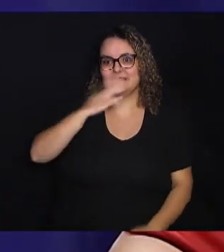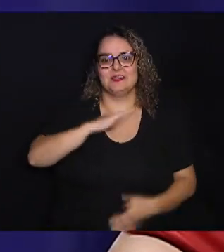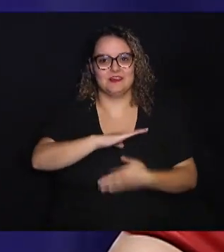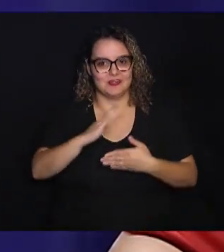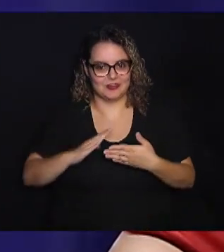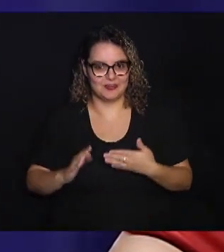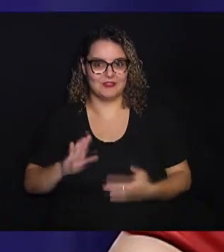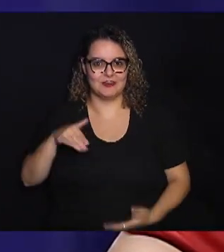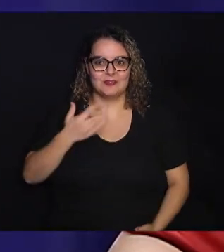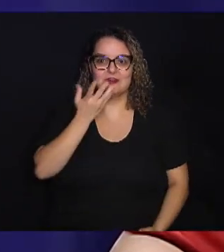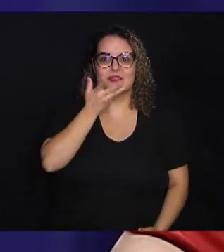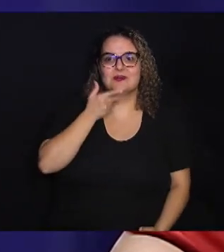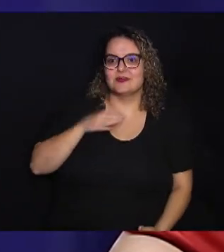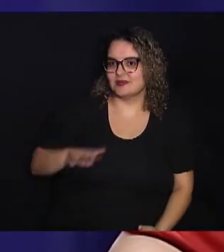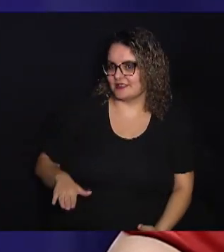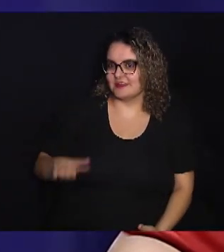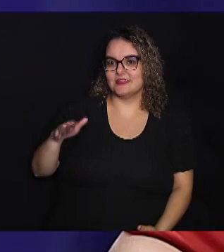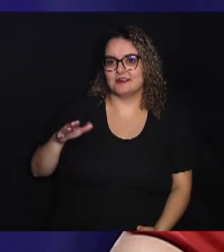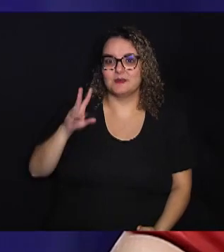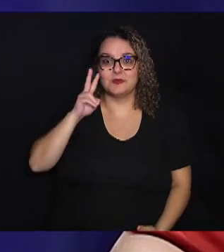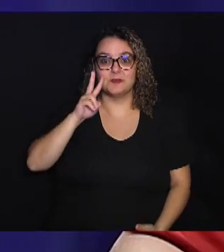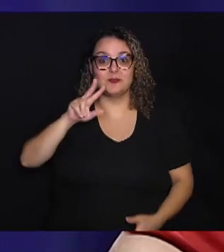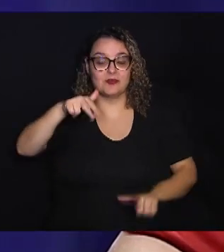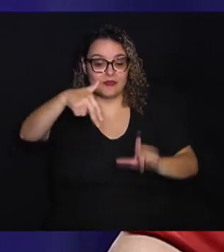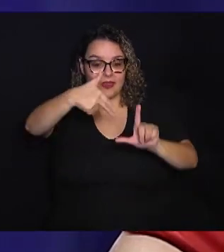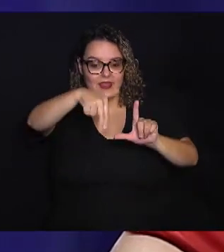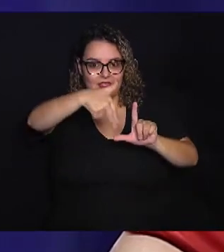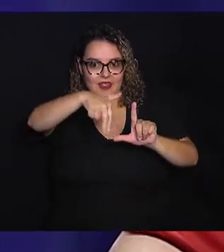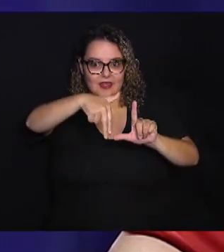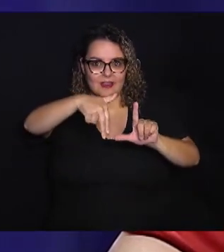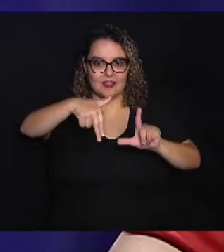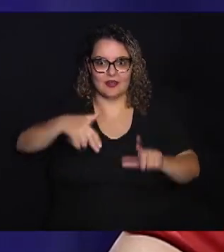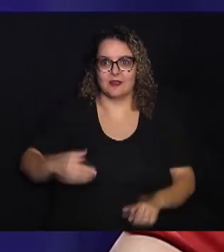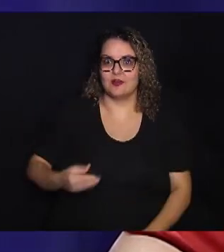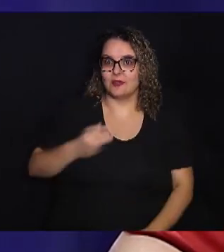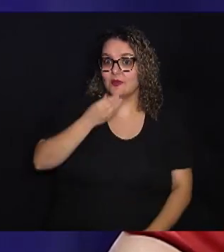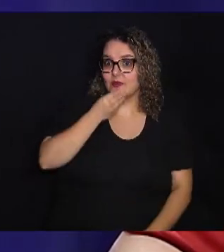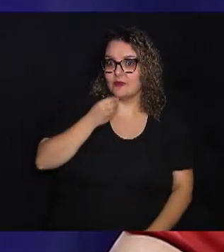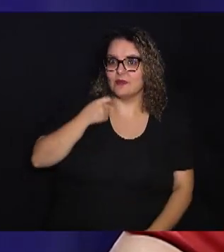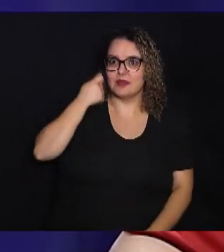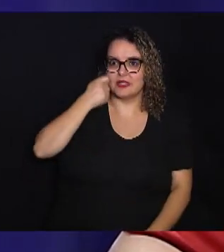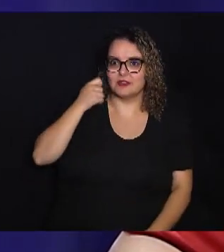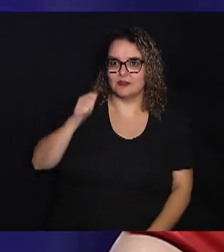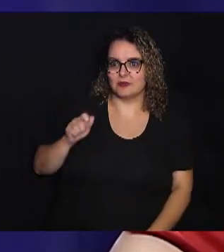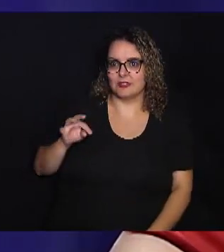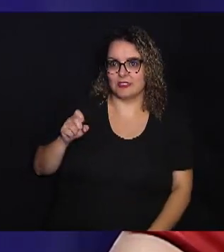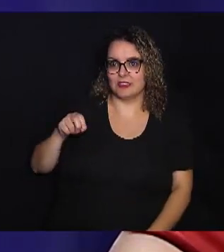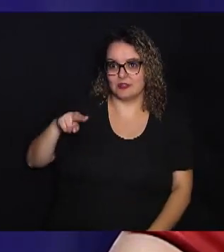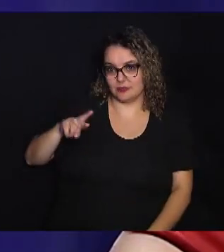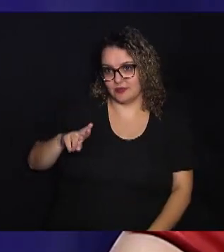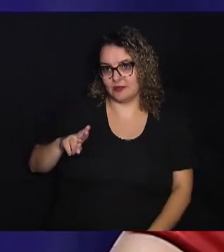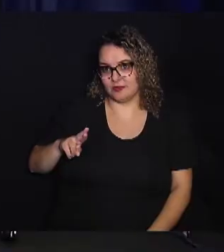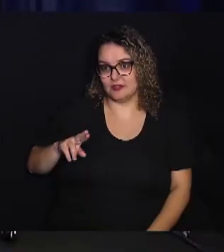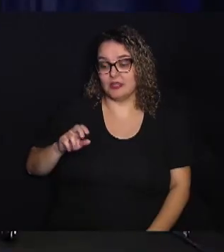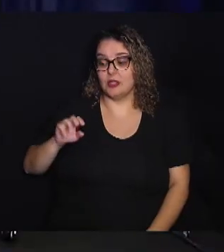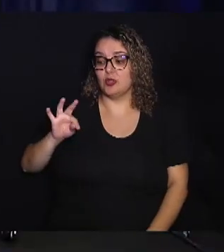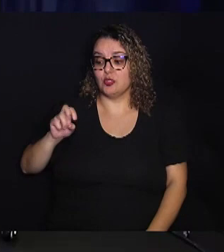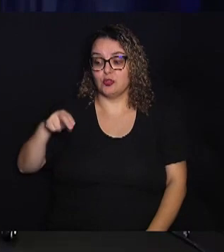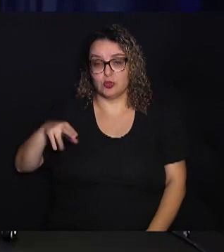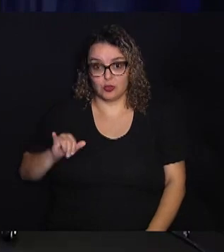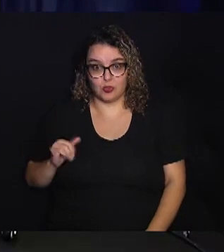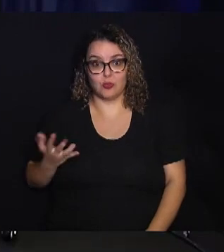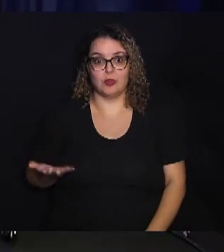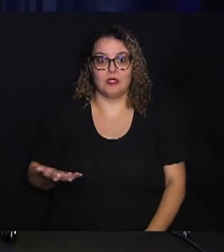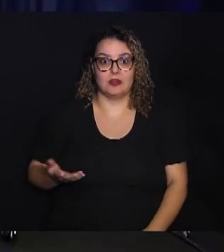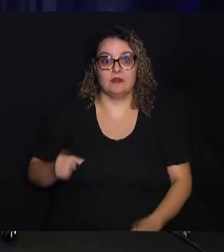eu era criança e vi uma novela onde o ator Tony Ramos fazia um personagem surdo. Eu já gostava de